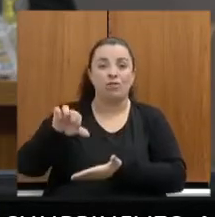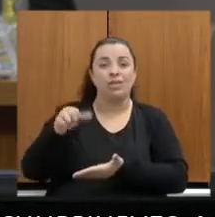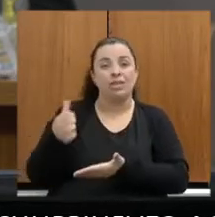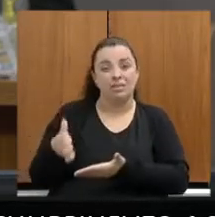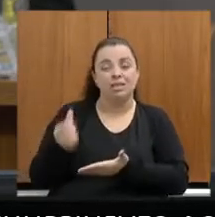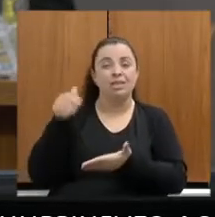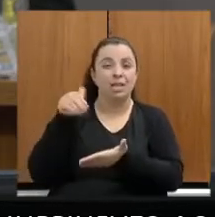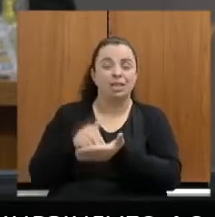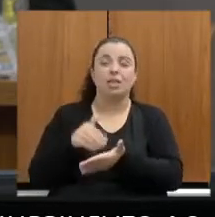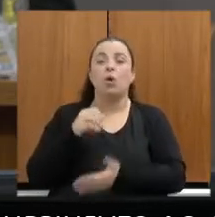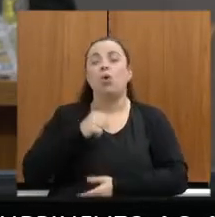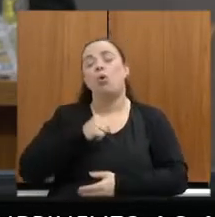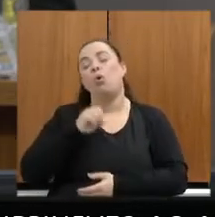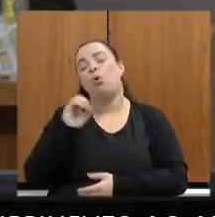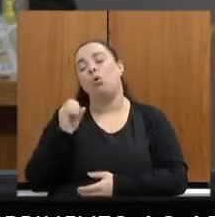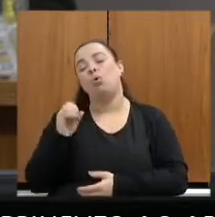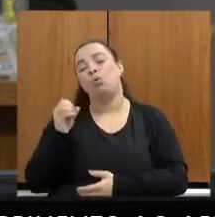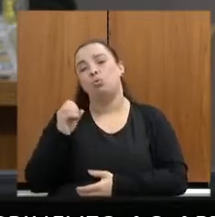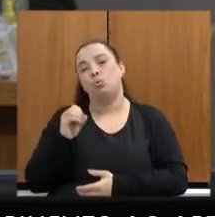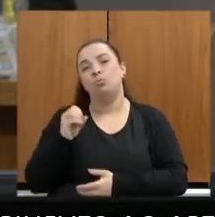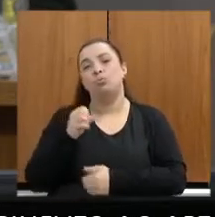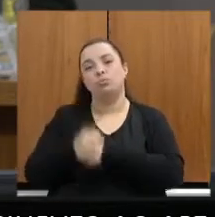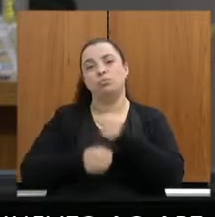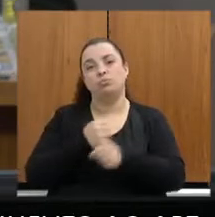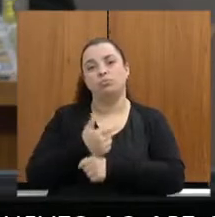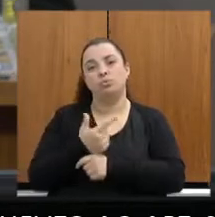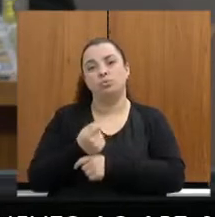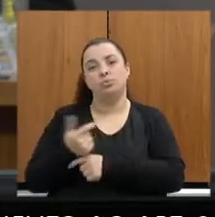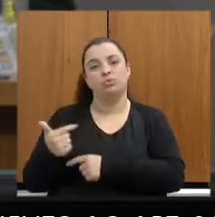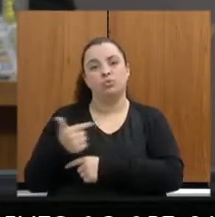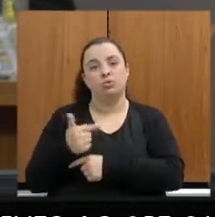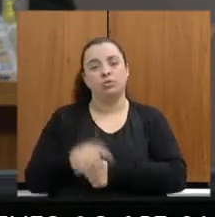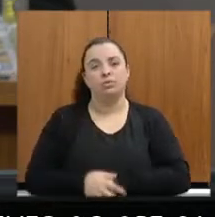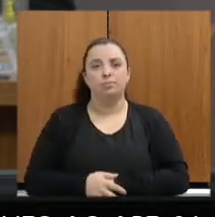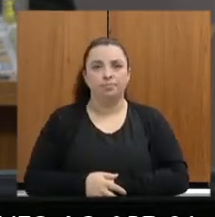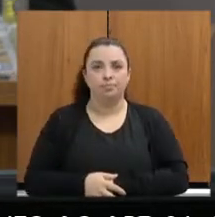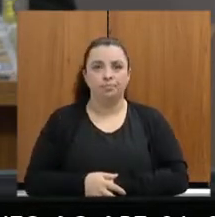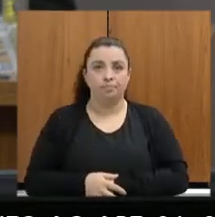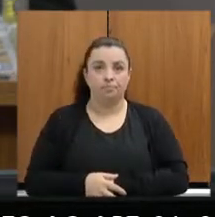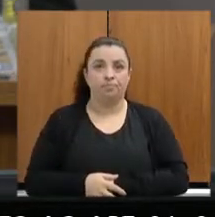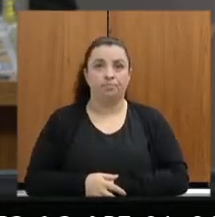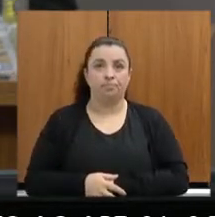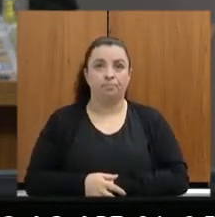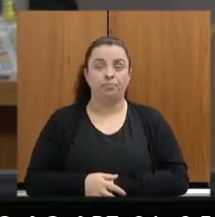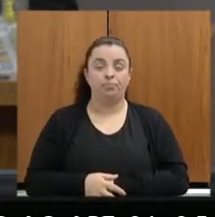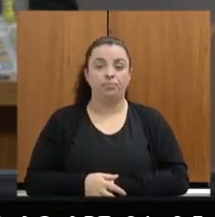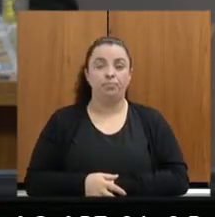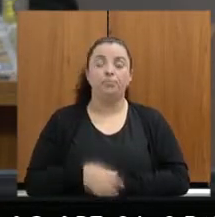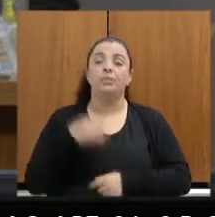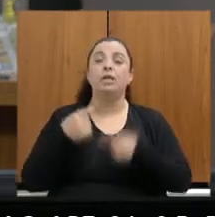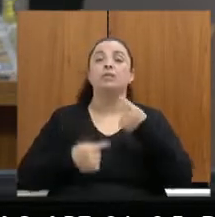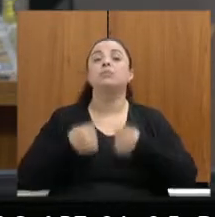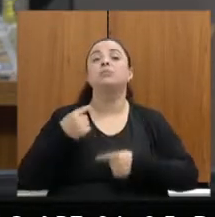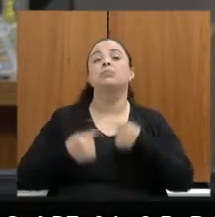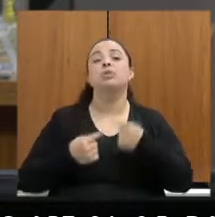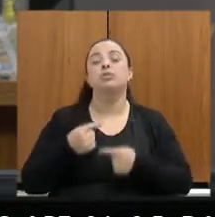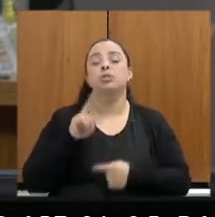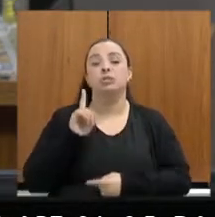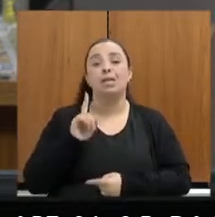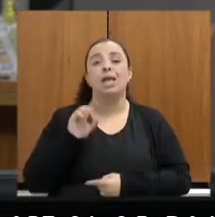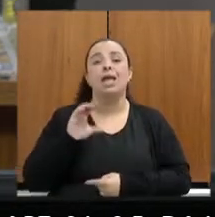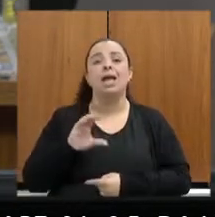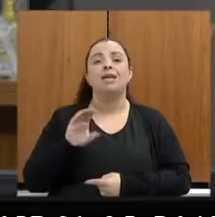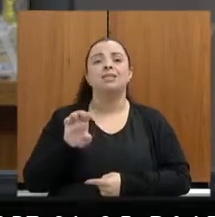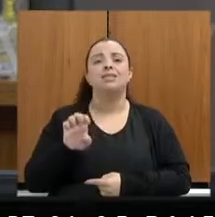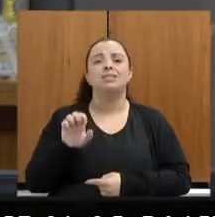de 2022 pode passar por favor e as políticas então Lembrando que as Essa é a